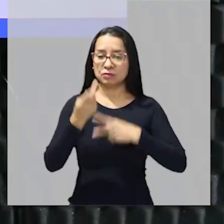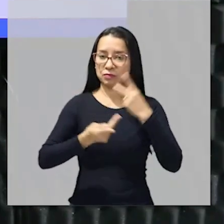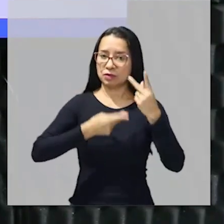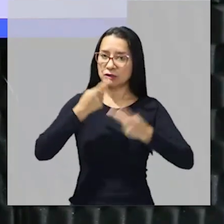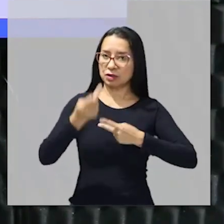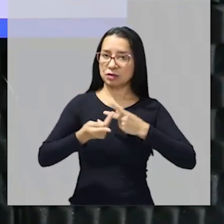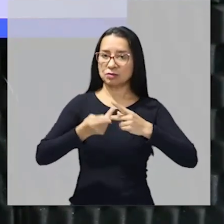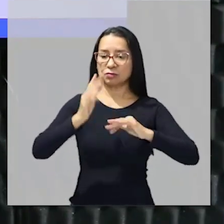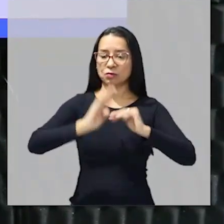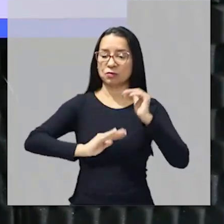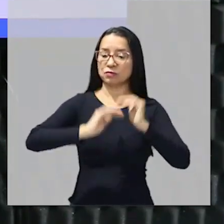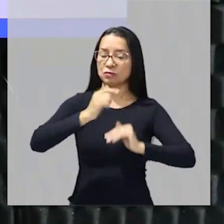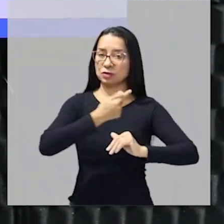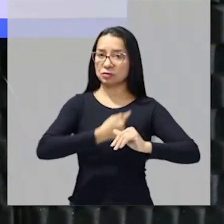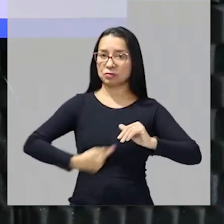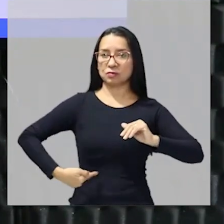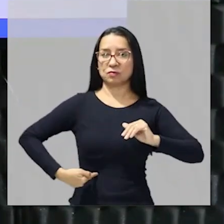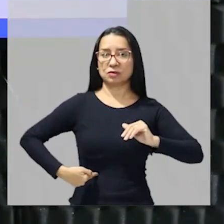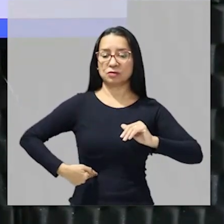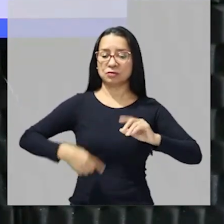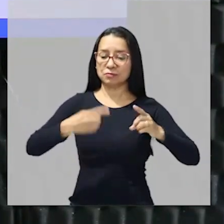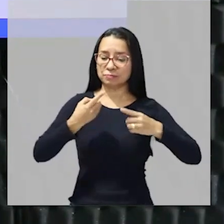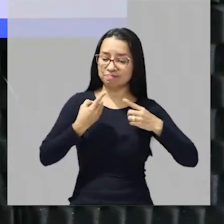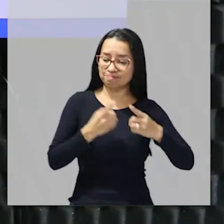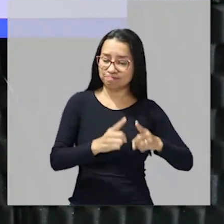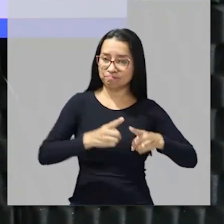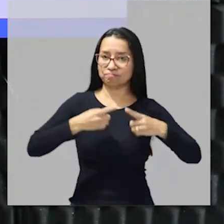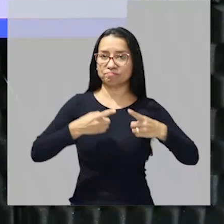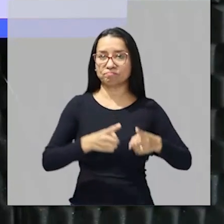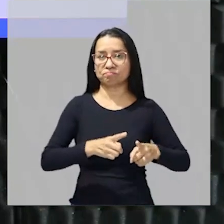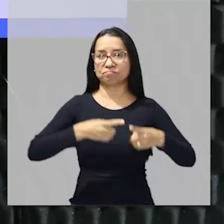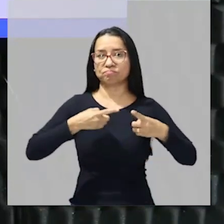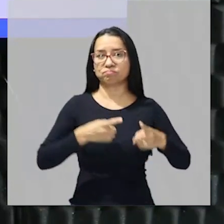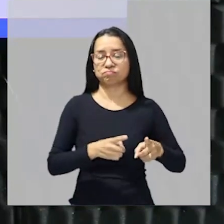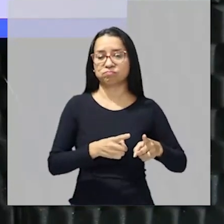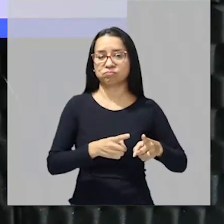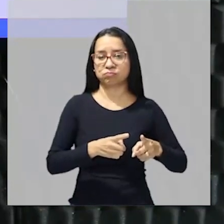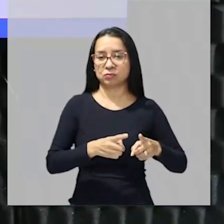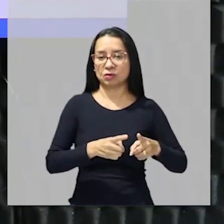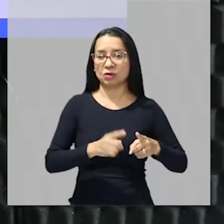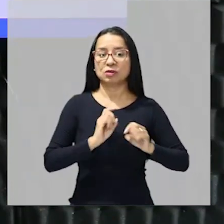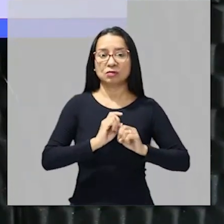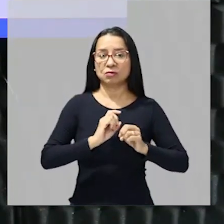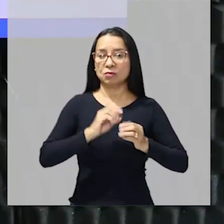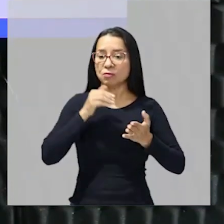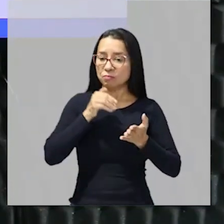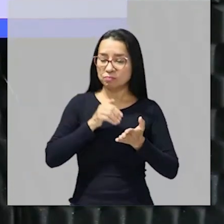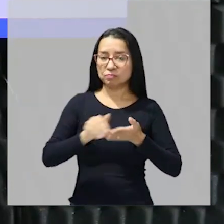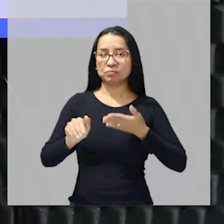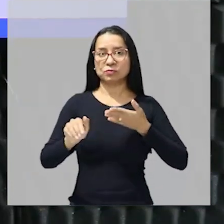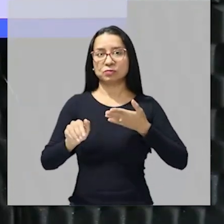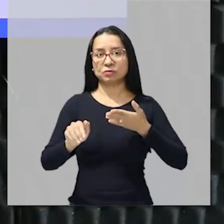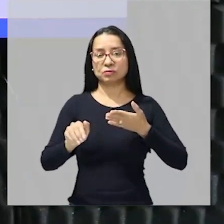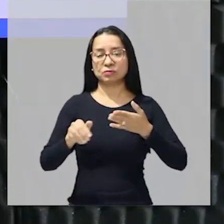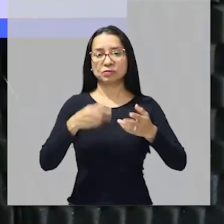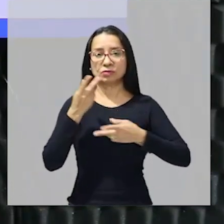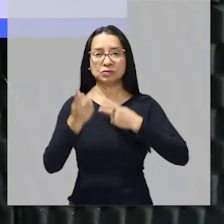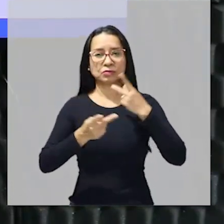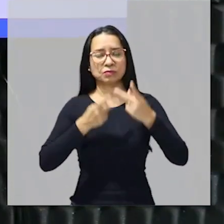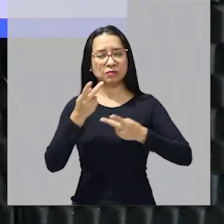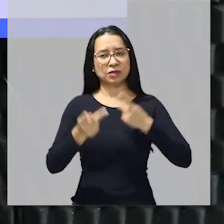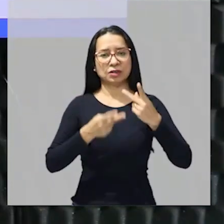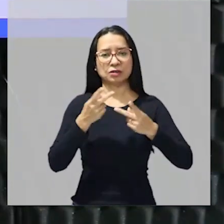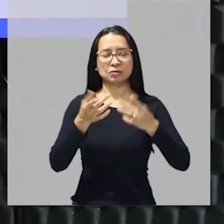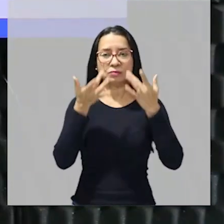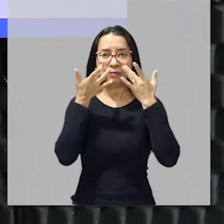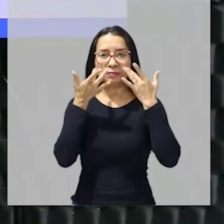funcionários públicos que foram perseguidos, funcionários públicos que foram demitidos, nós estamos falando de